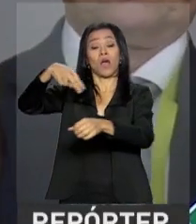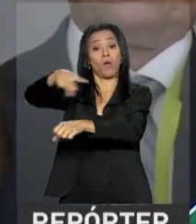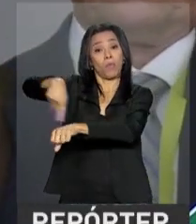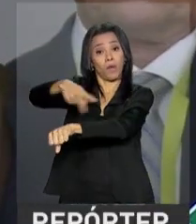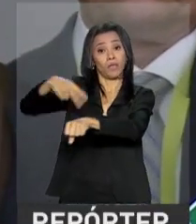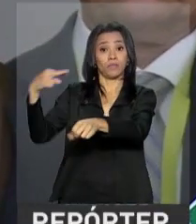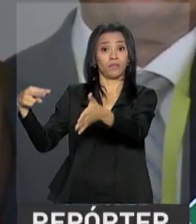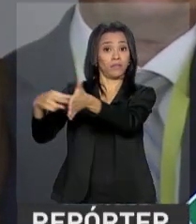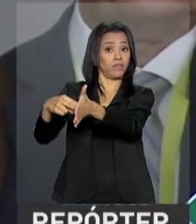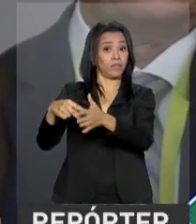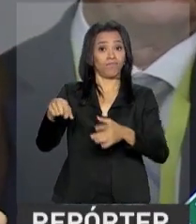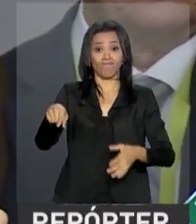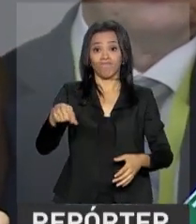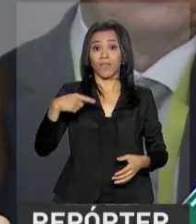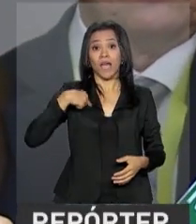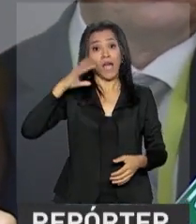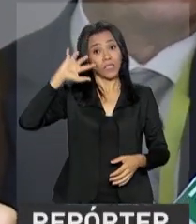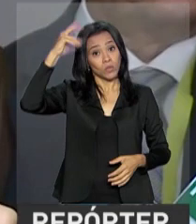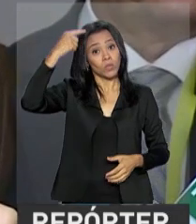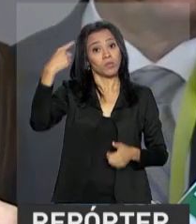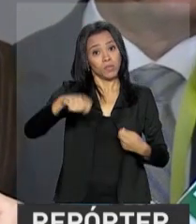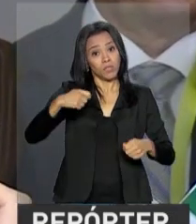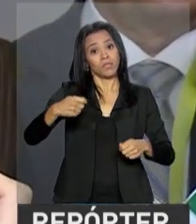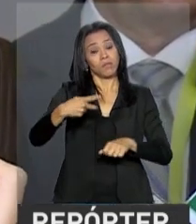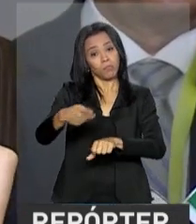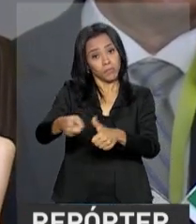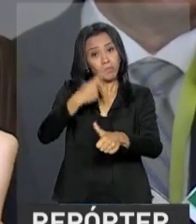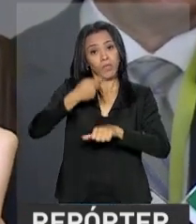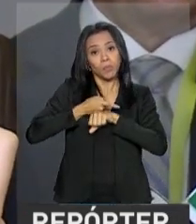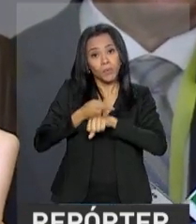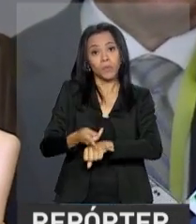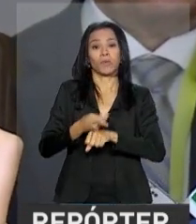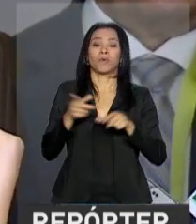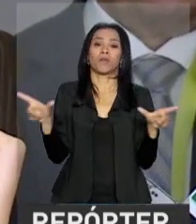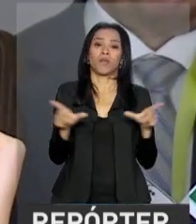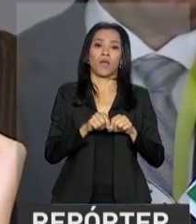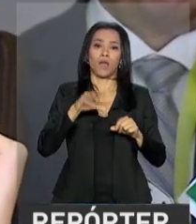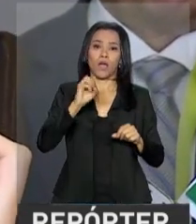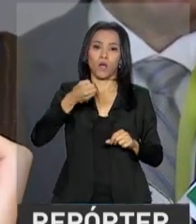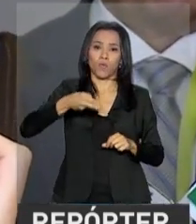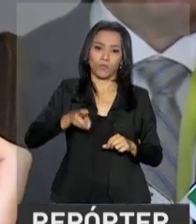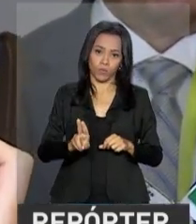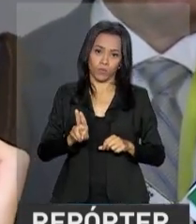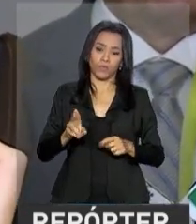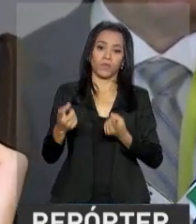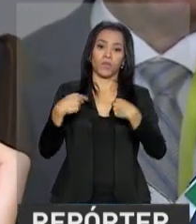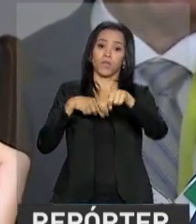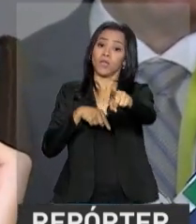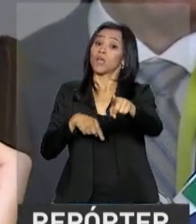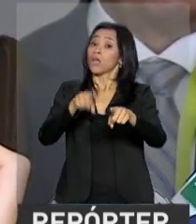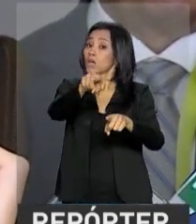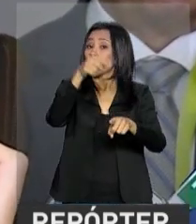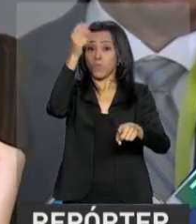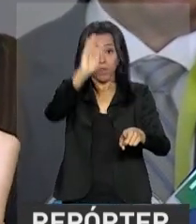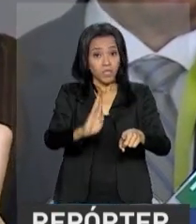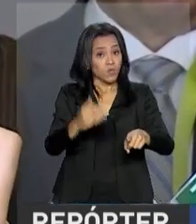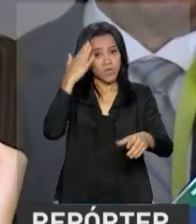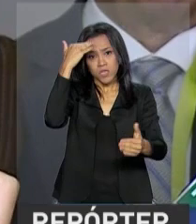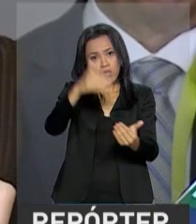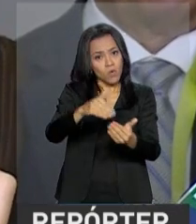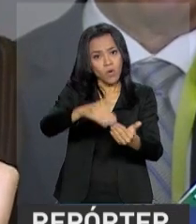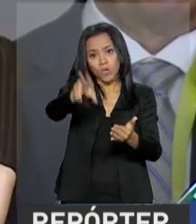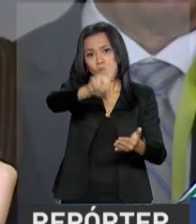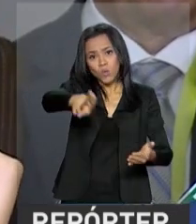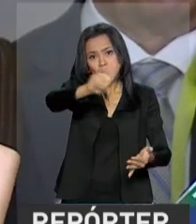defendeu que a solução passa pela ONU. O Brasil há muito tempo repudia a utilização de armas químicas. Isso é fruto